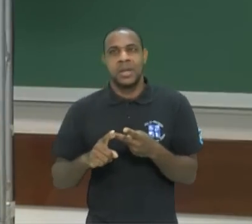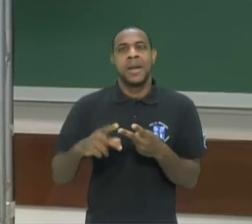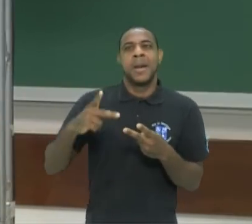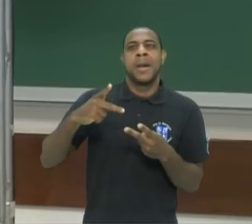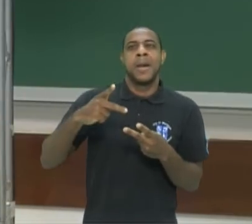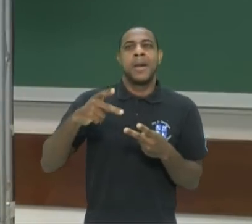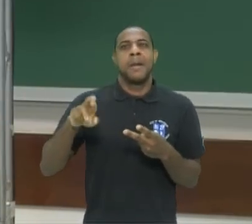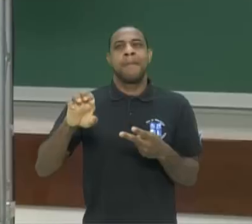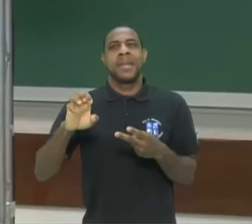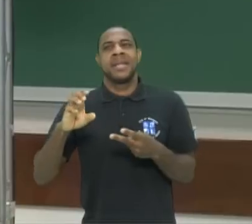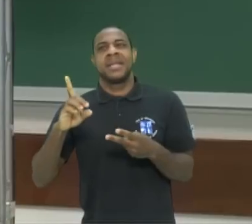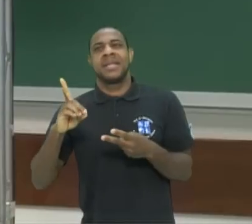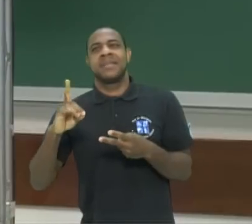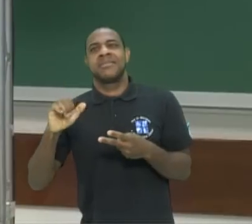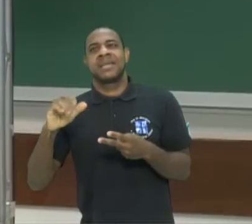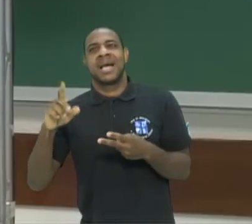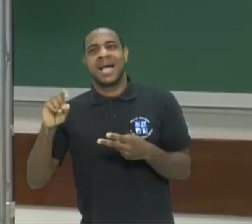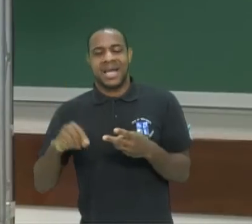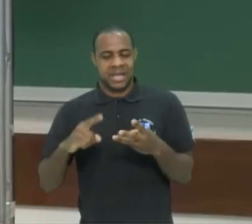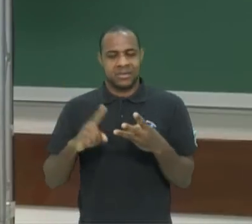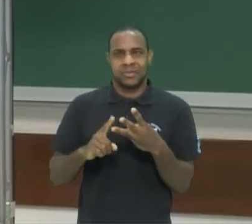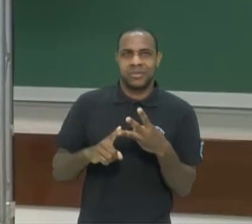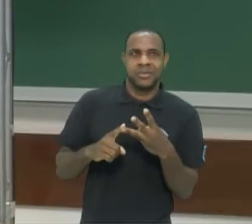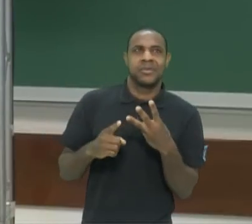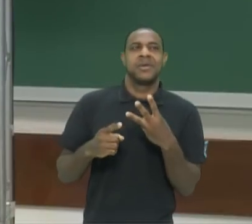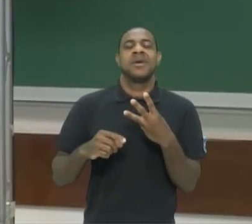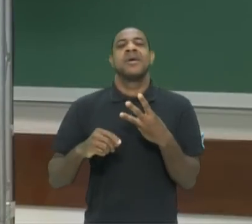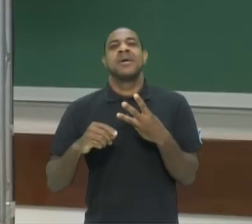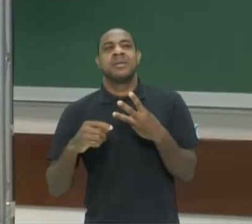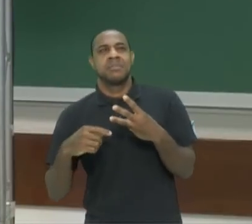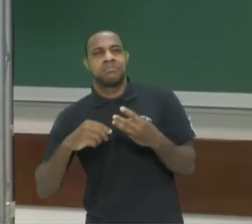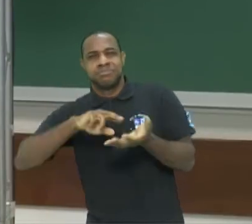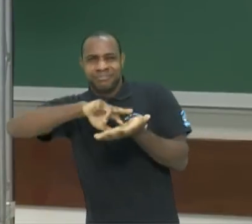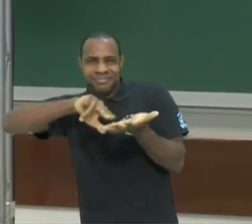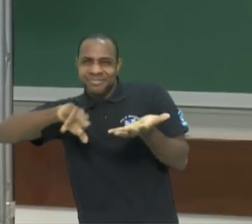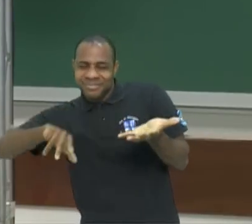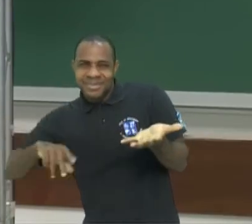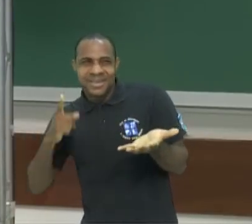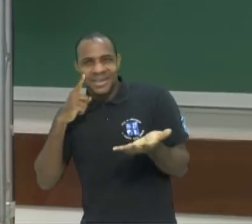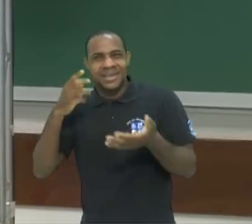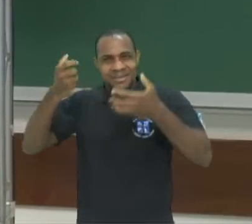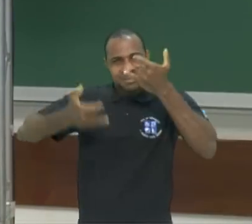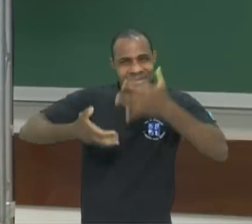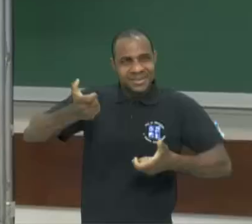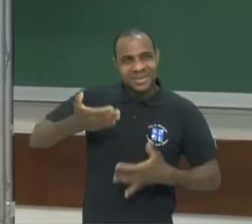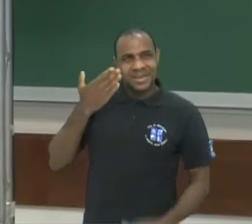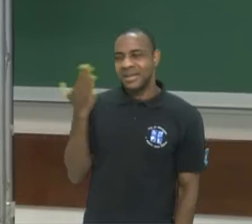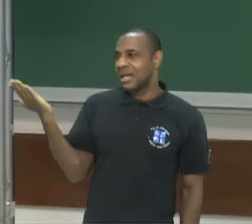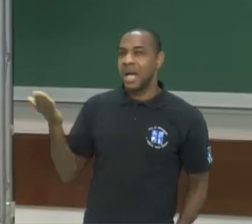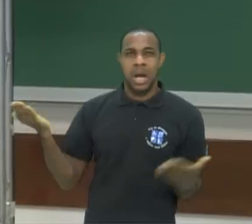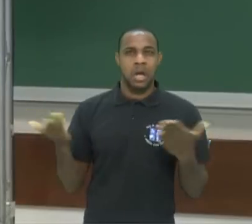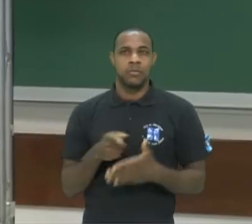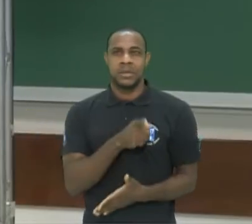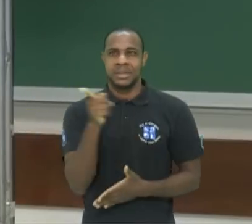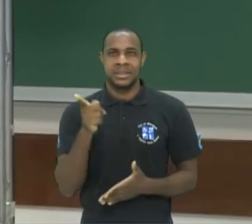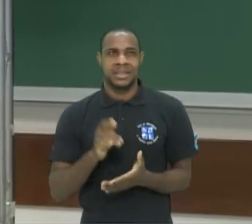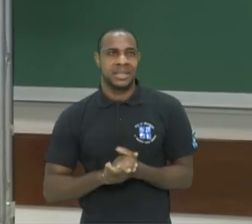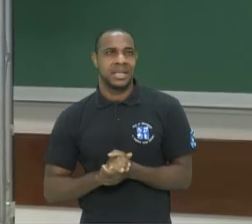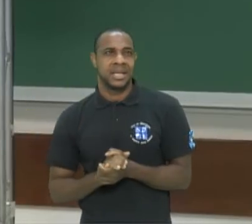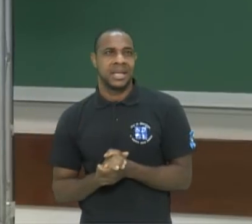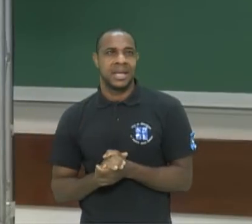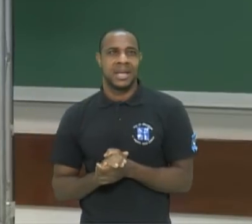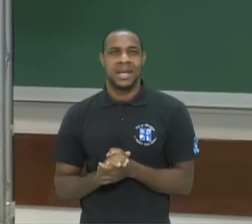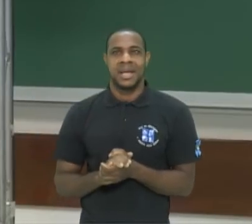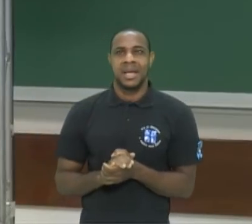o verbal, o nominal, o verbo nominal. Então, eu quero que agora vocês leiam